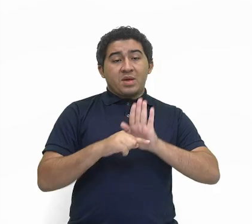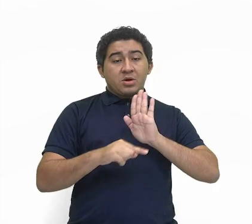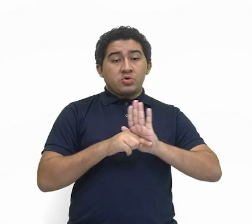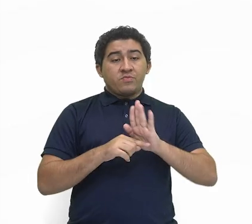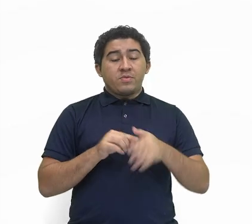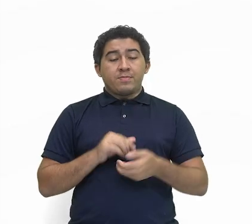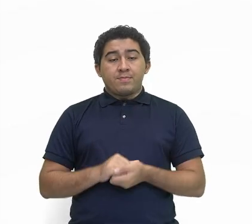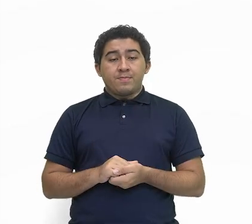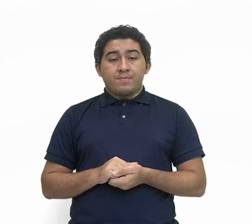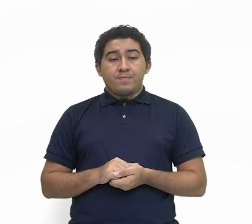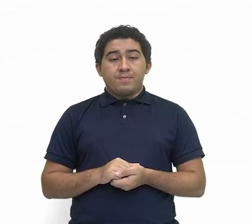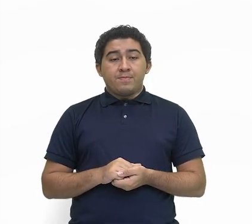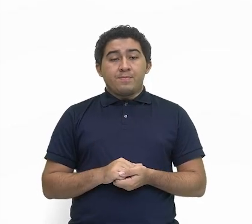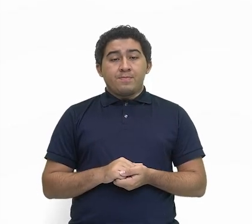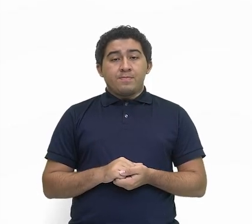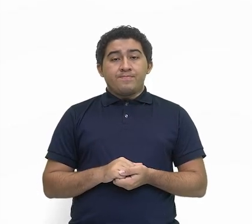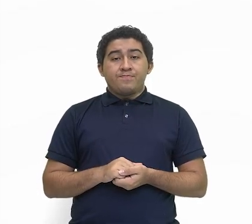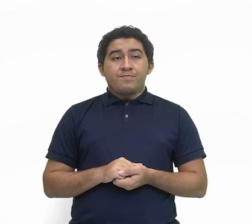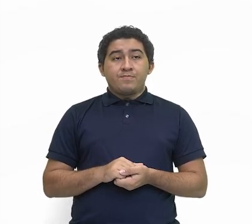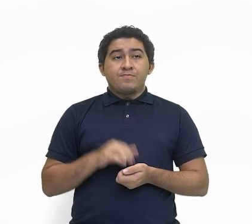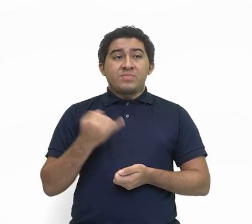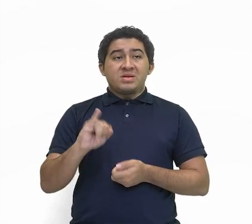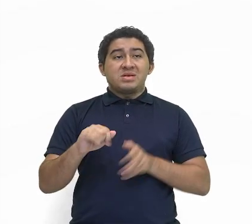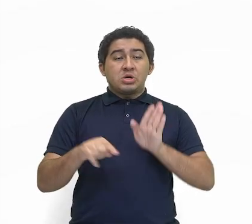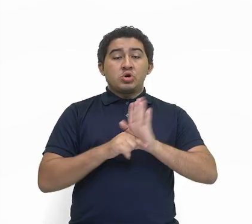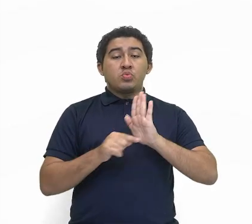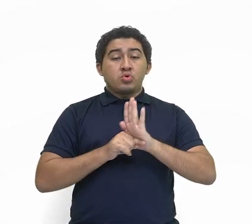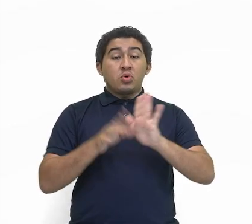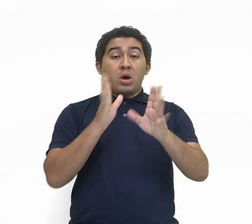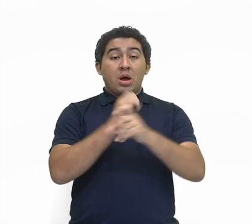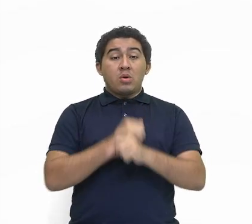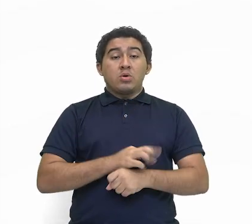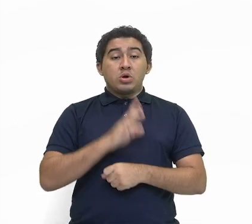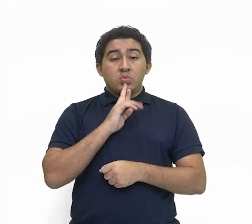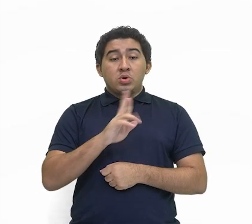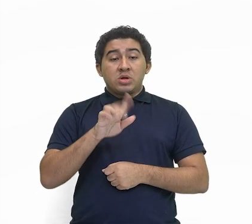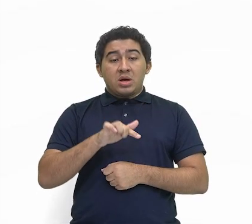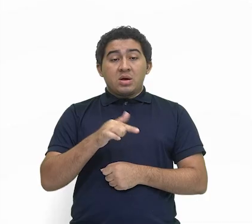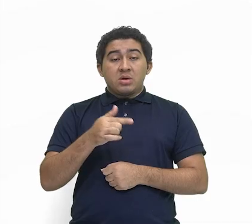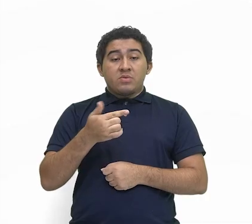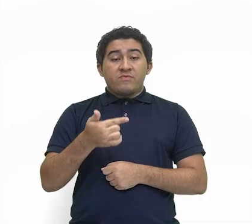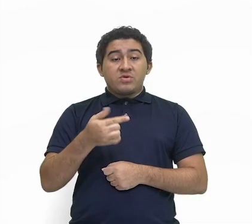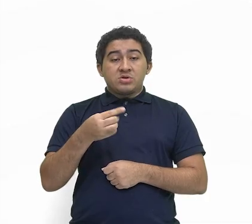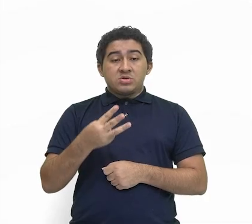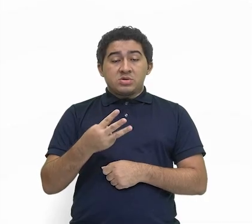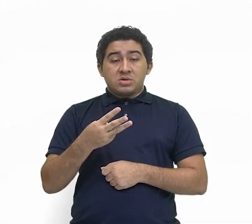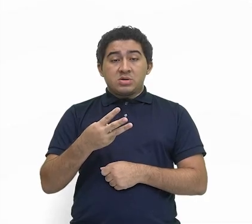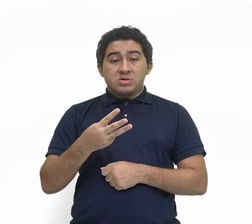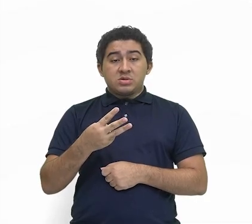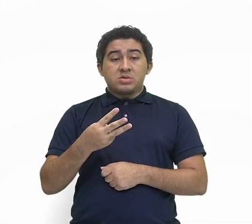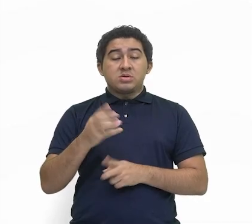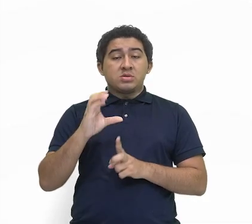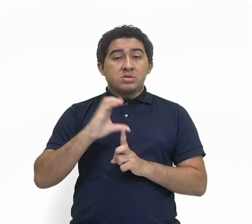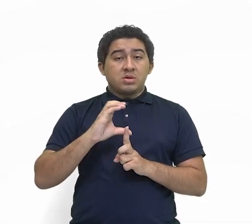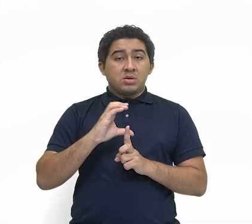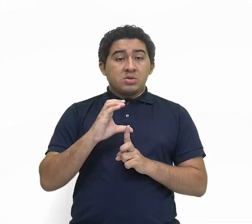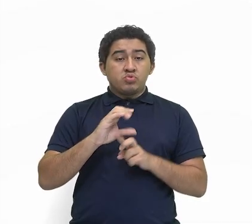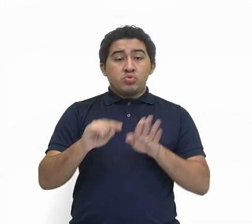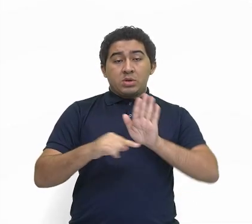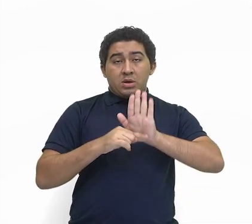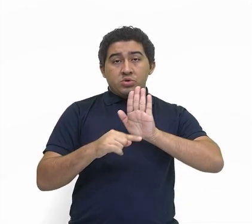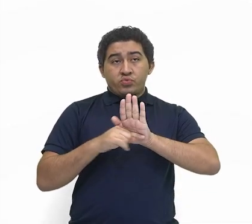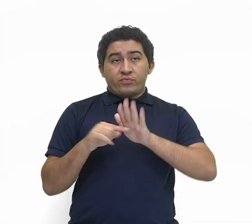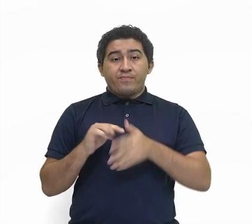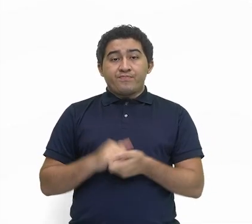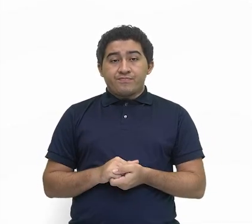fica menos. E quando eu diminuo 273 de 250, o resultado é menos 23 graus